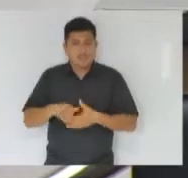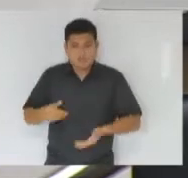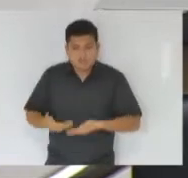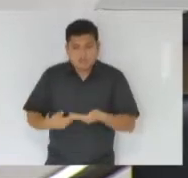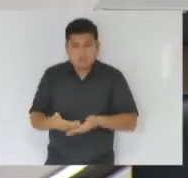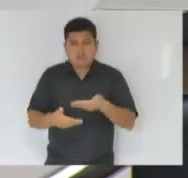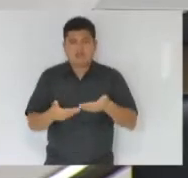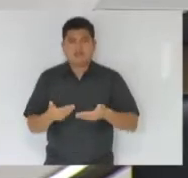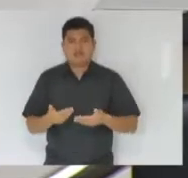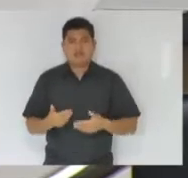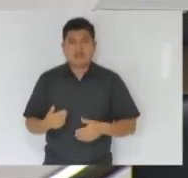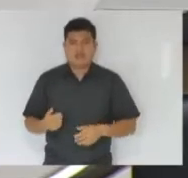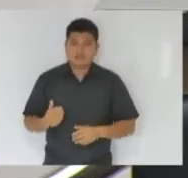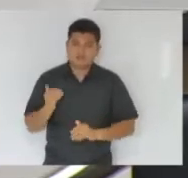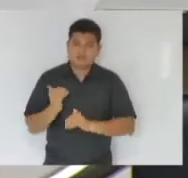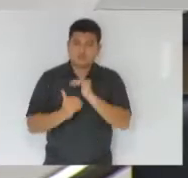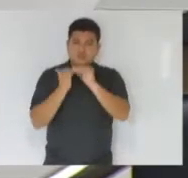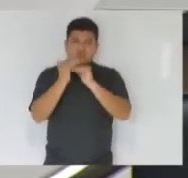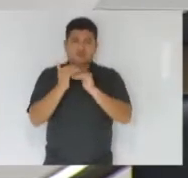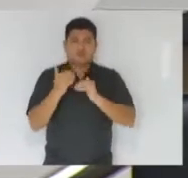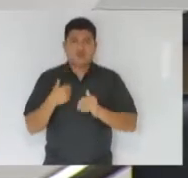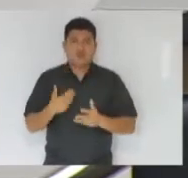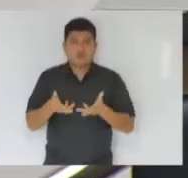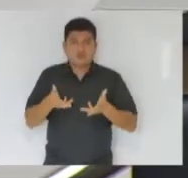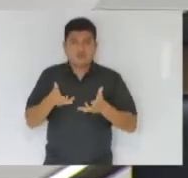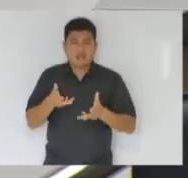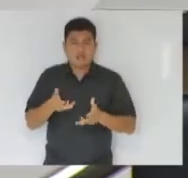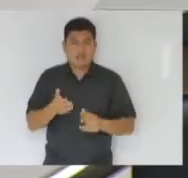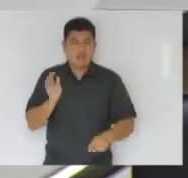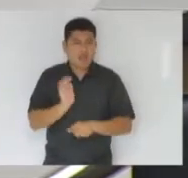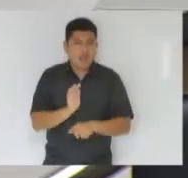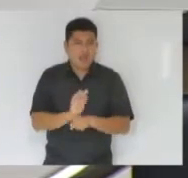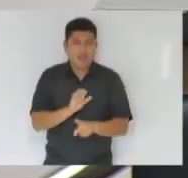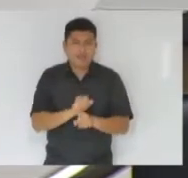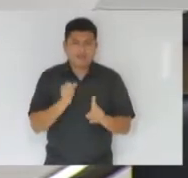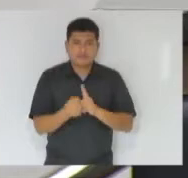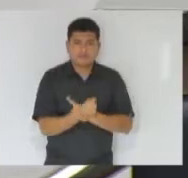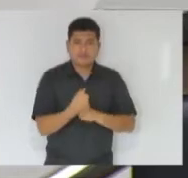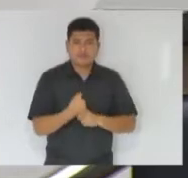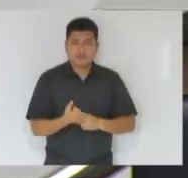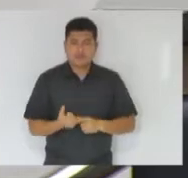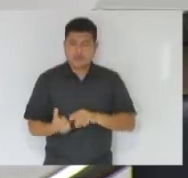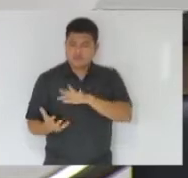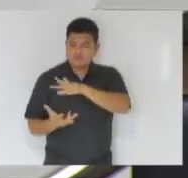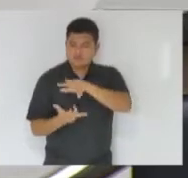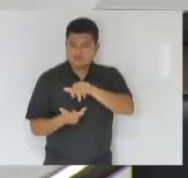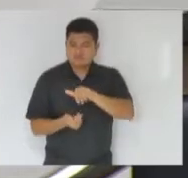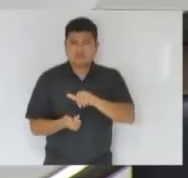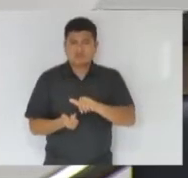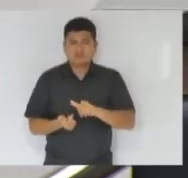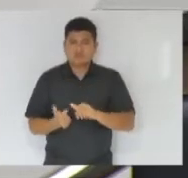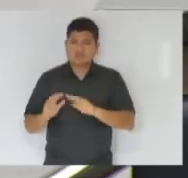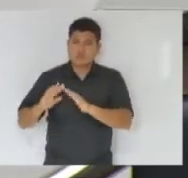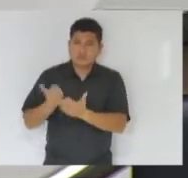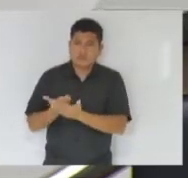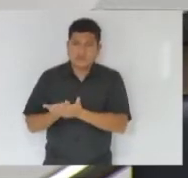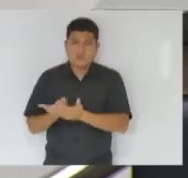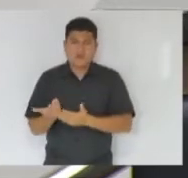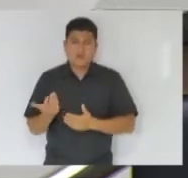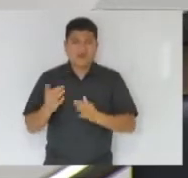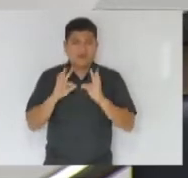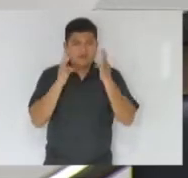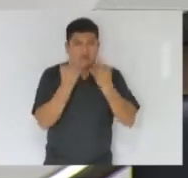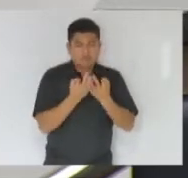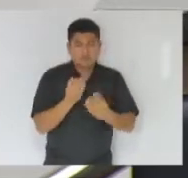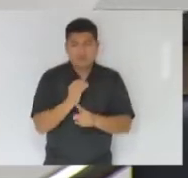de construção do que querem para a sociedade, do que querem para o seu mundo, seja na escola, seja na família, seja na